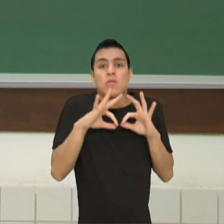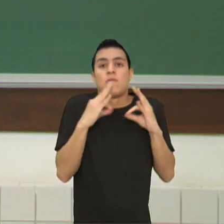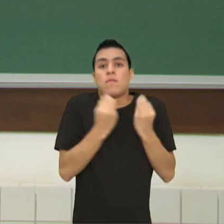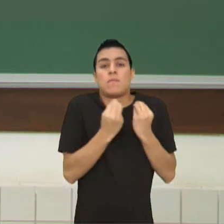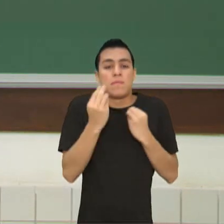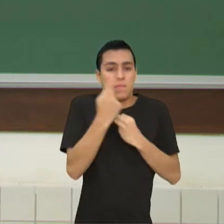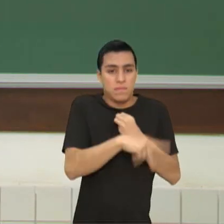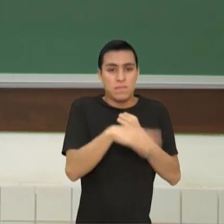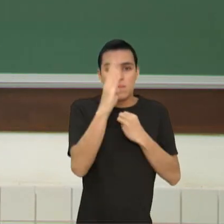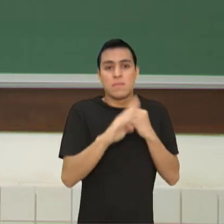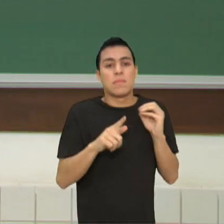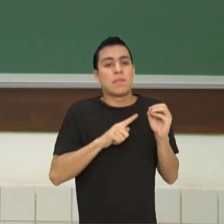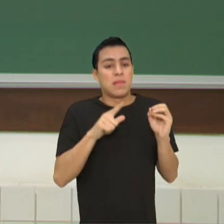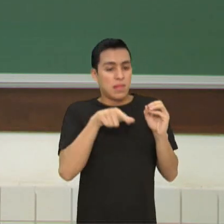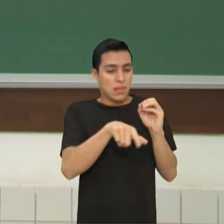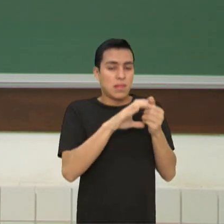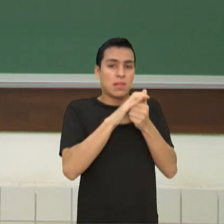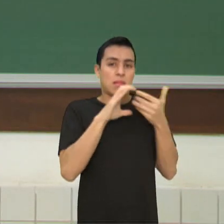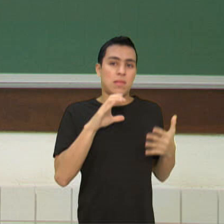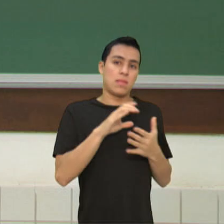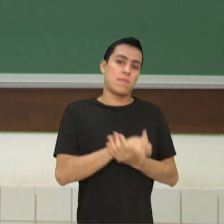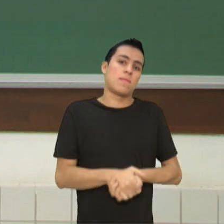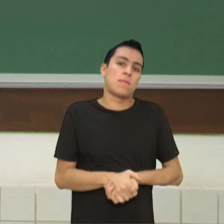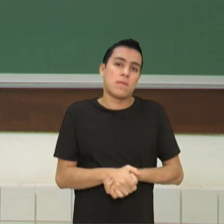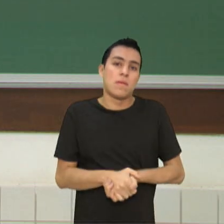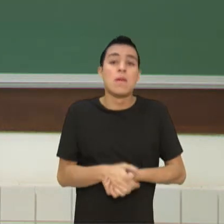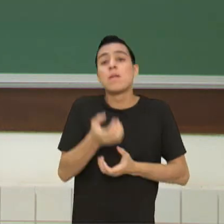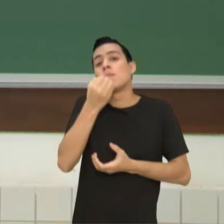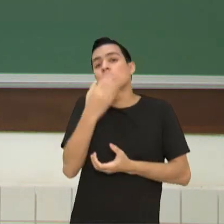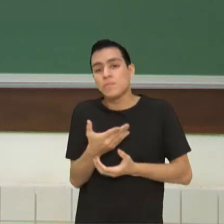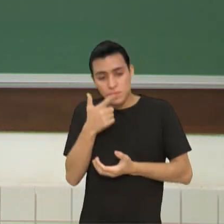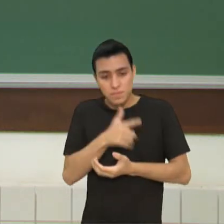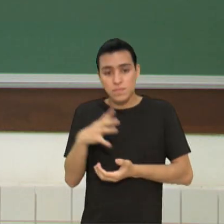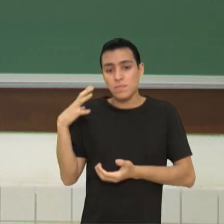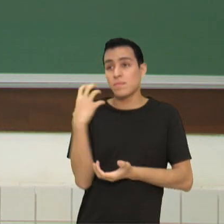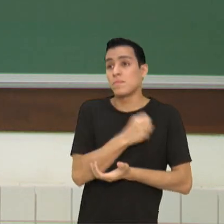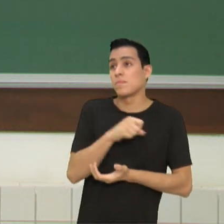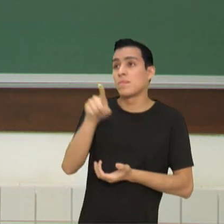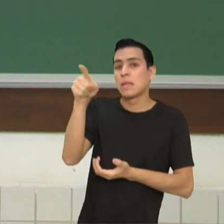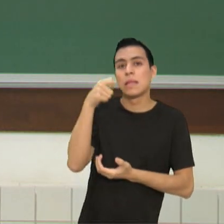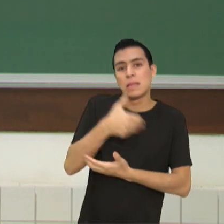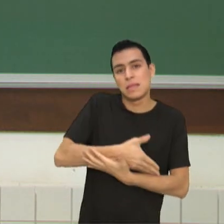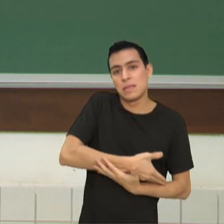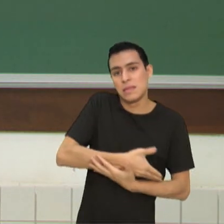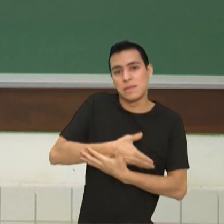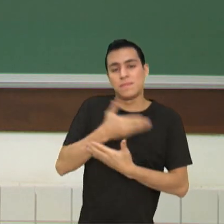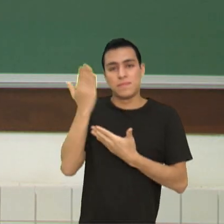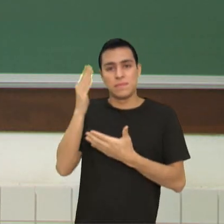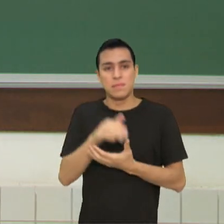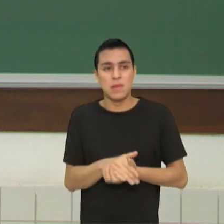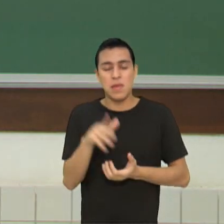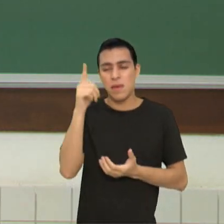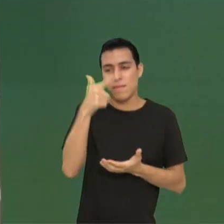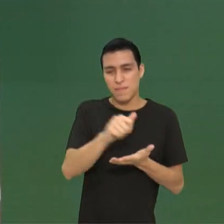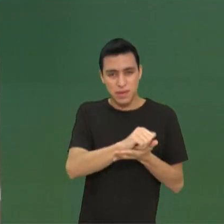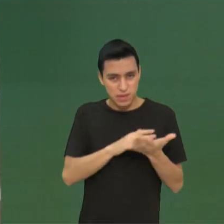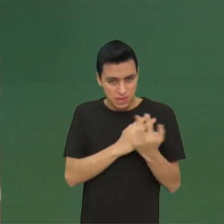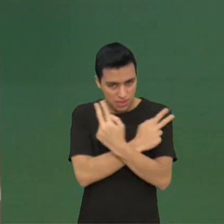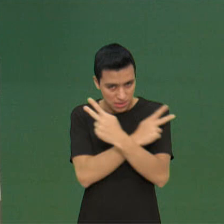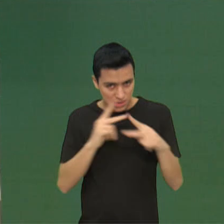negativo para evitar incompatibilidade com fetos RH positivo. Não tem uma maquininha de fazer